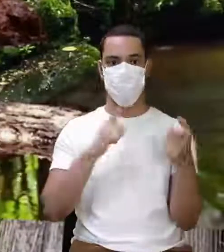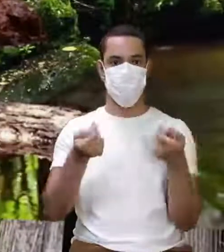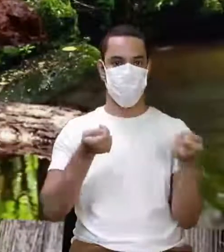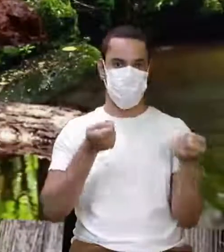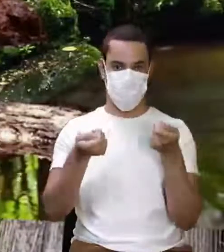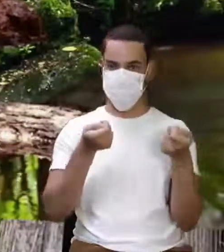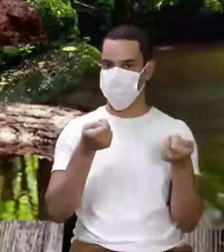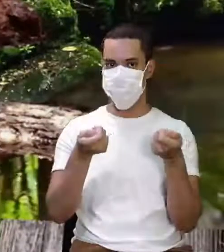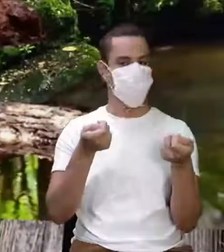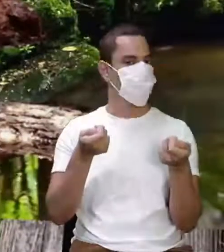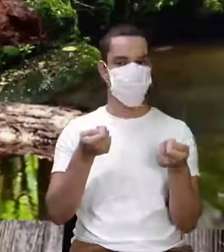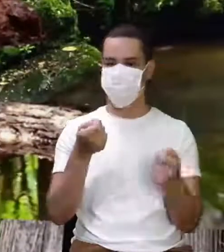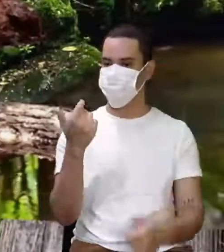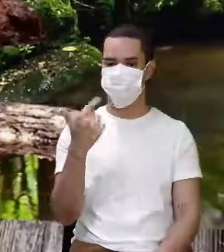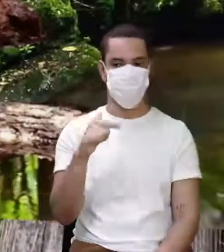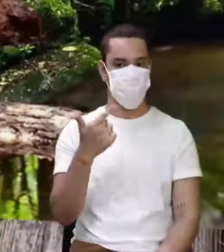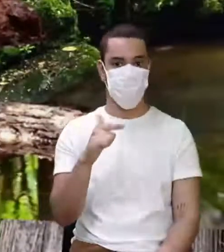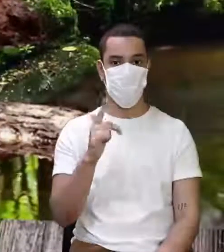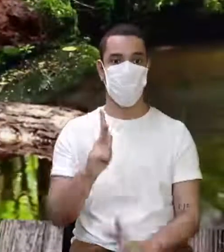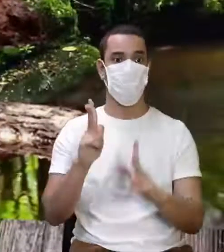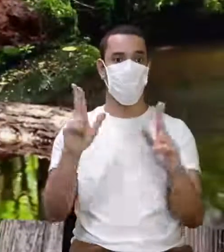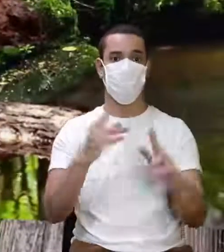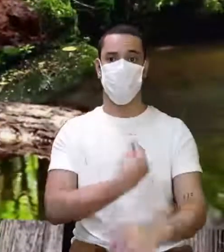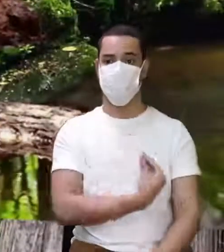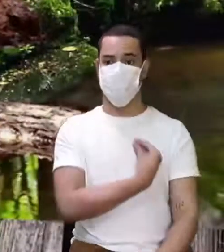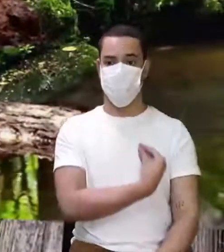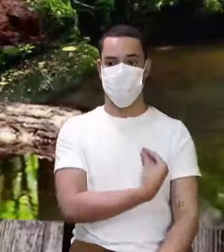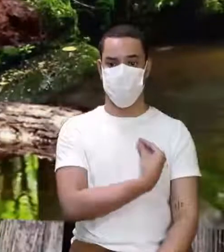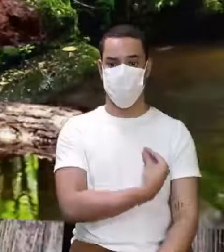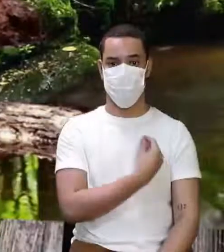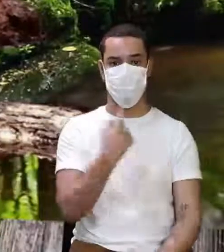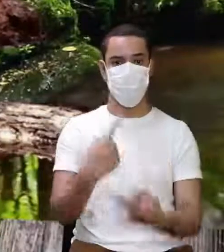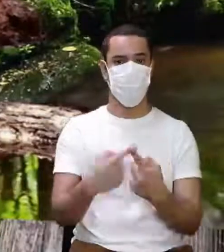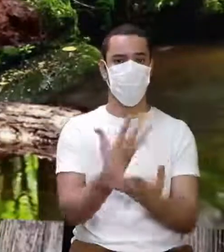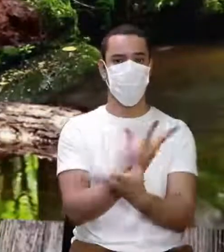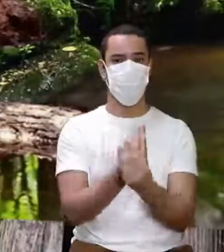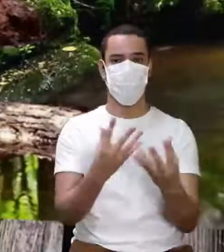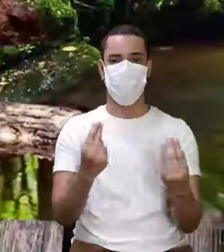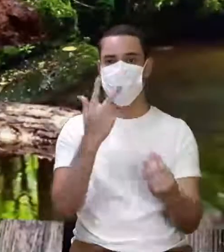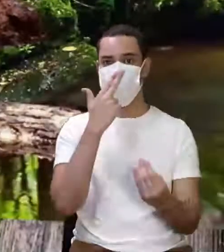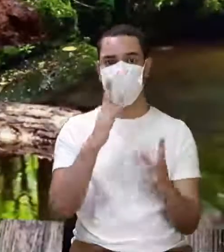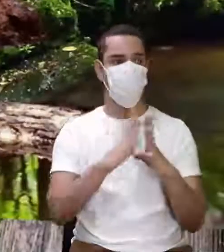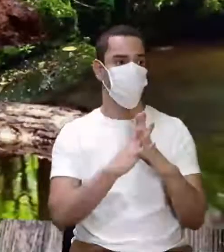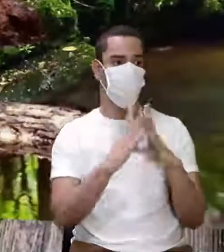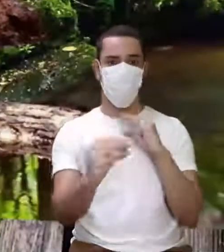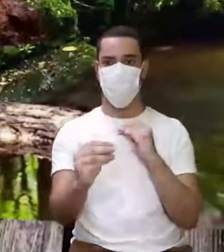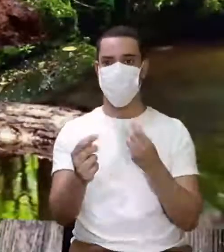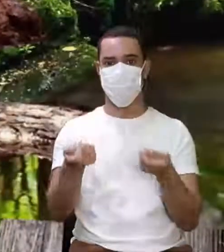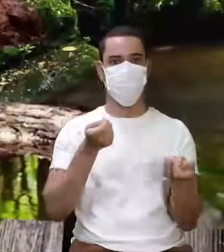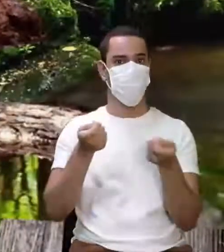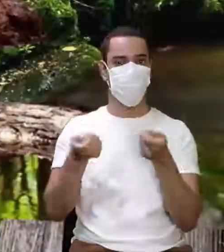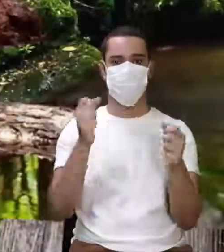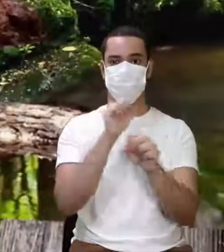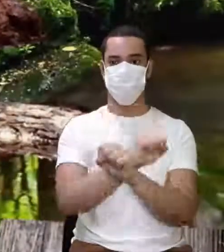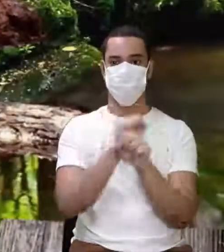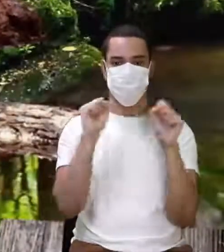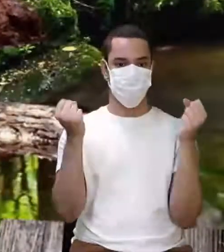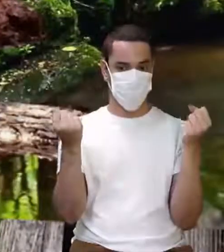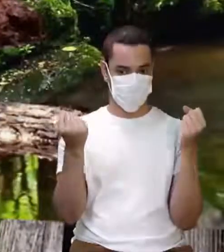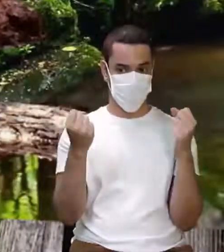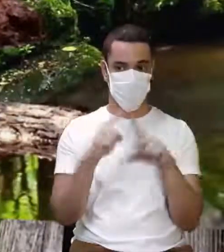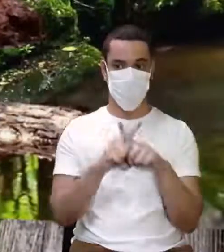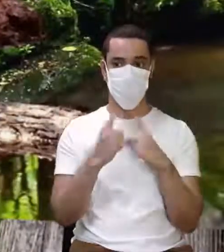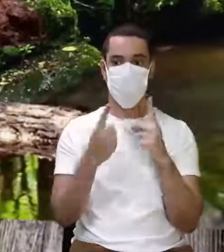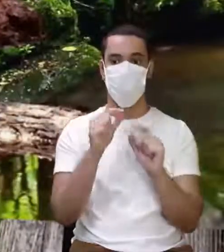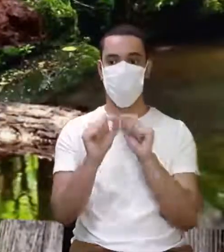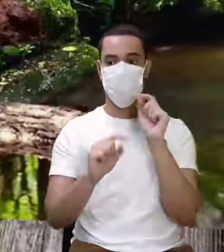controle. Não temos o controle. Assim como na vida, né? Muita coisa foge do nosso alcance. Mas